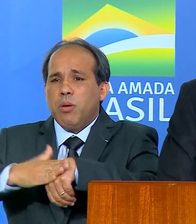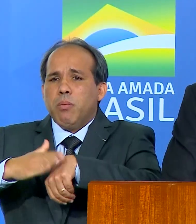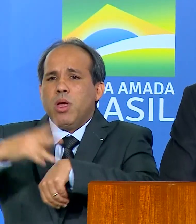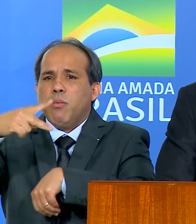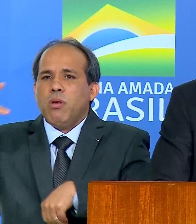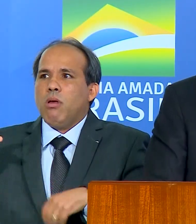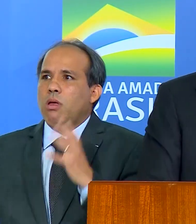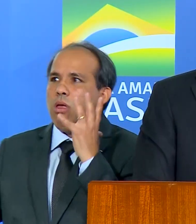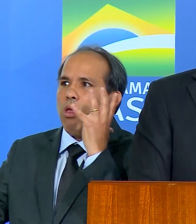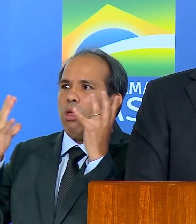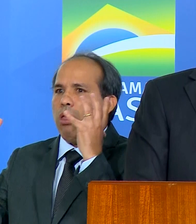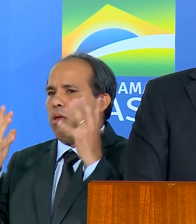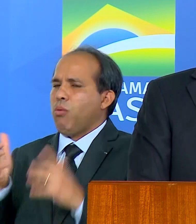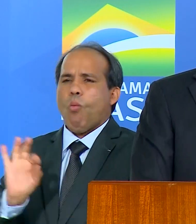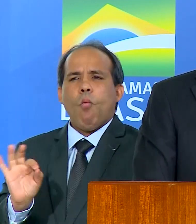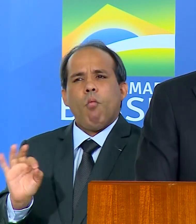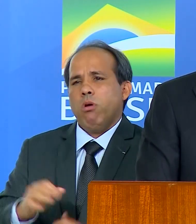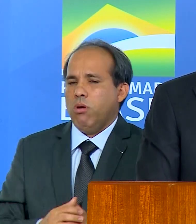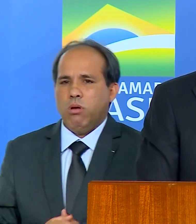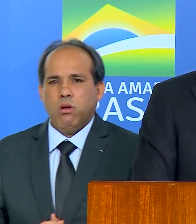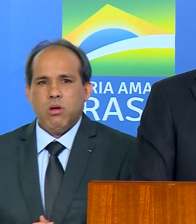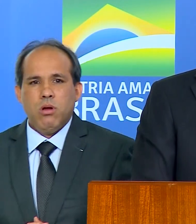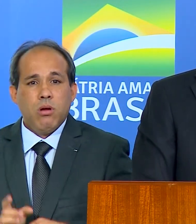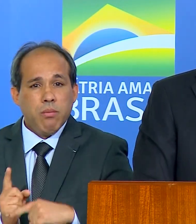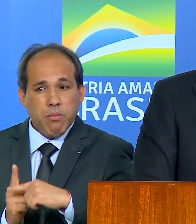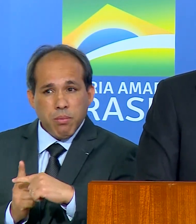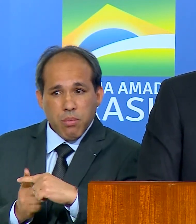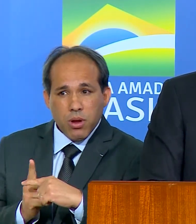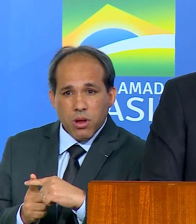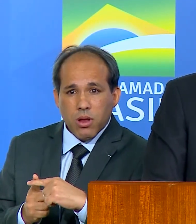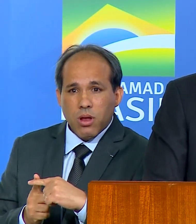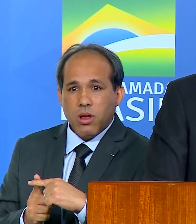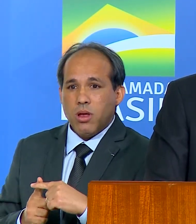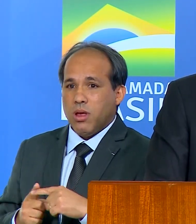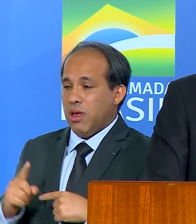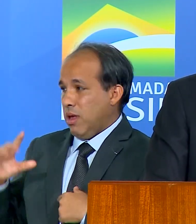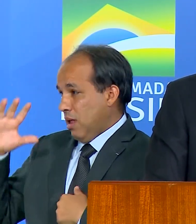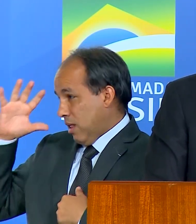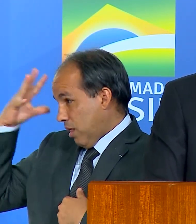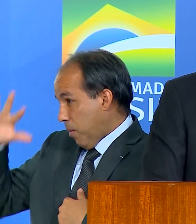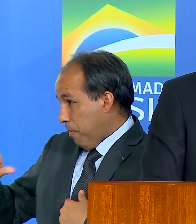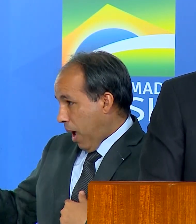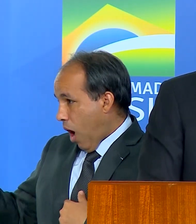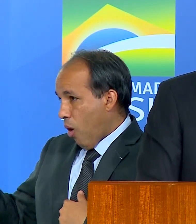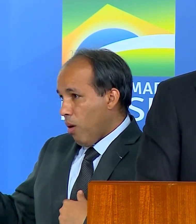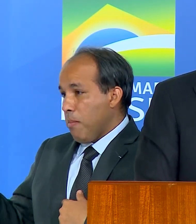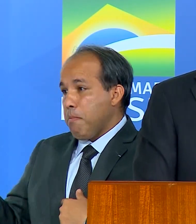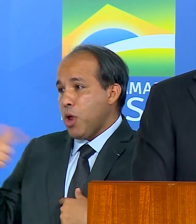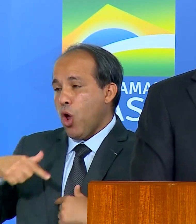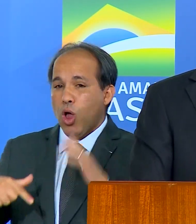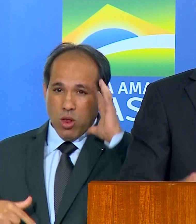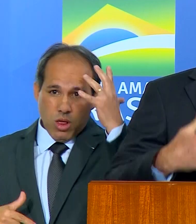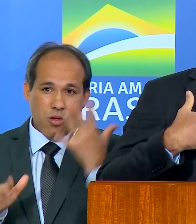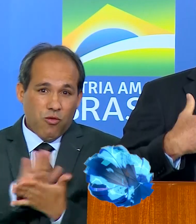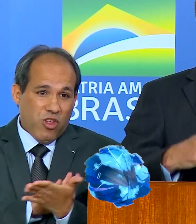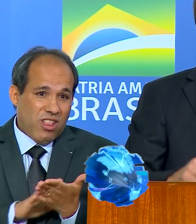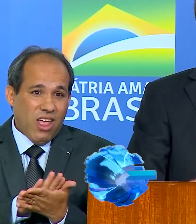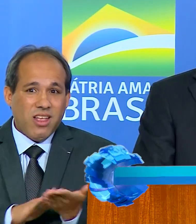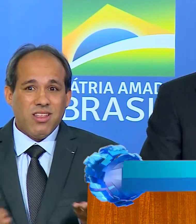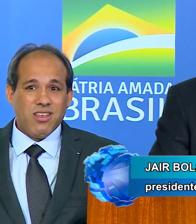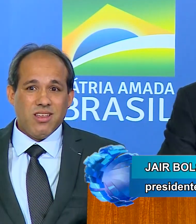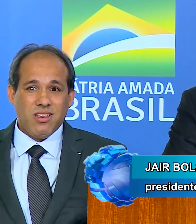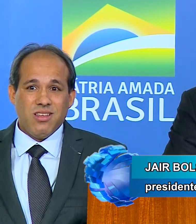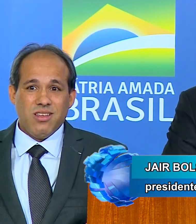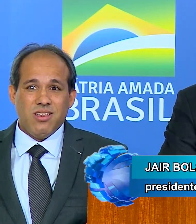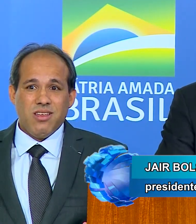ter sido salvas se não houvesse politização do assunto be ok uma decisão mal tomada mas decisão então vocês salvaram-se no